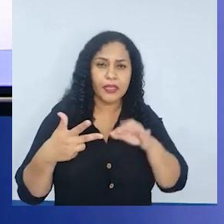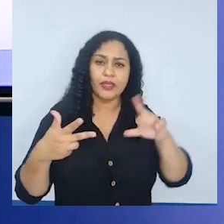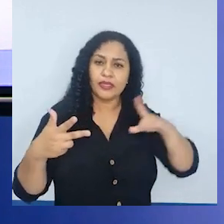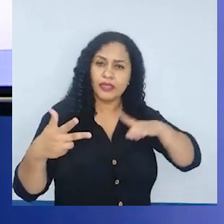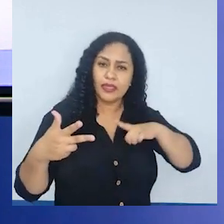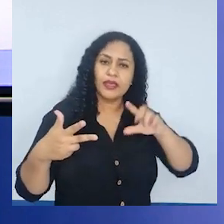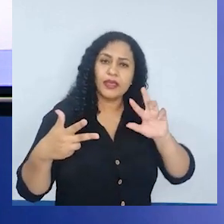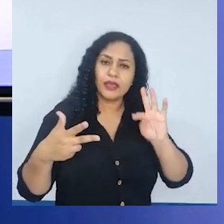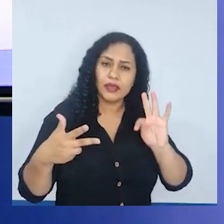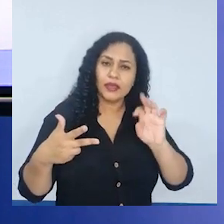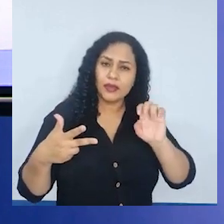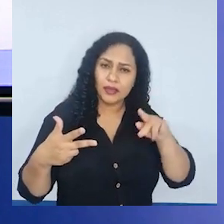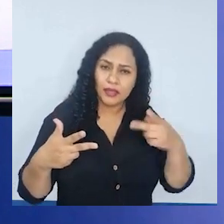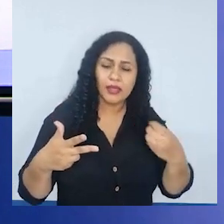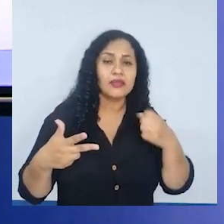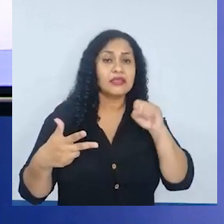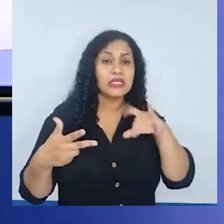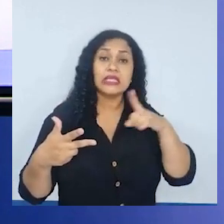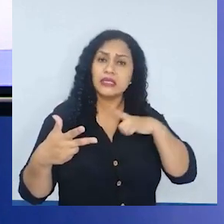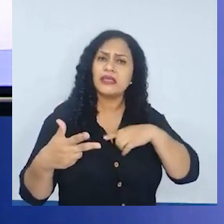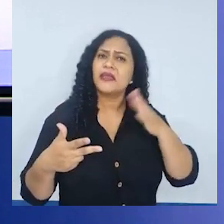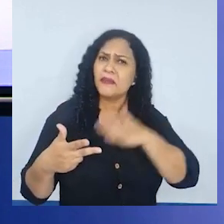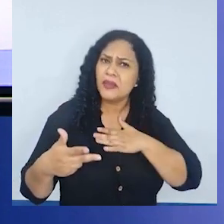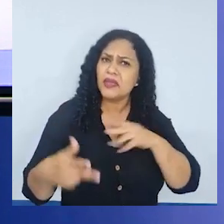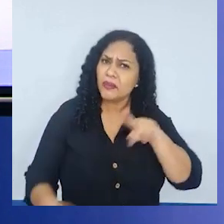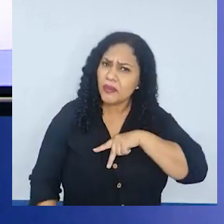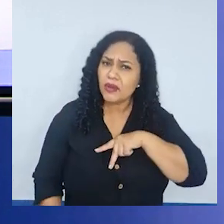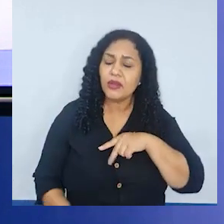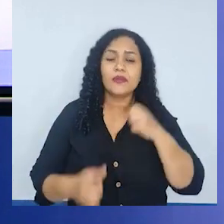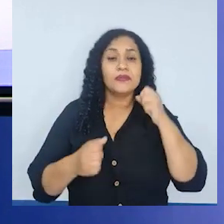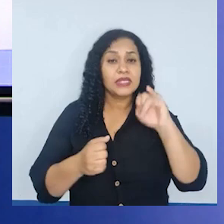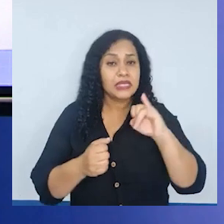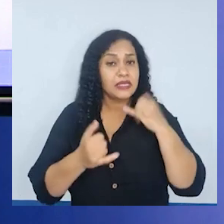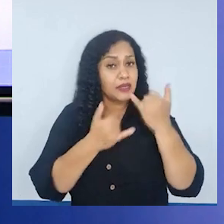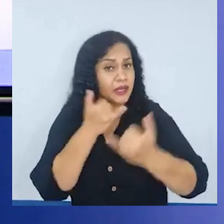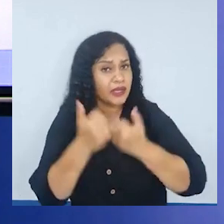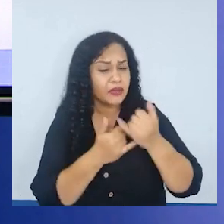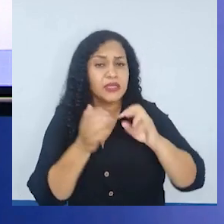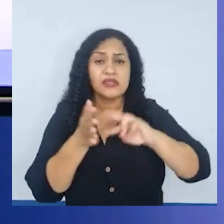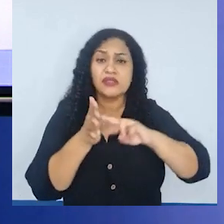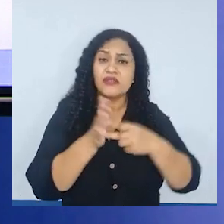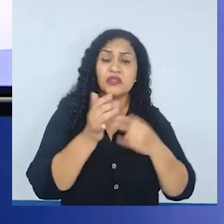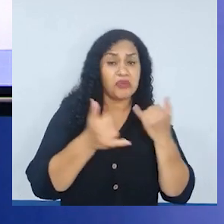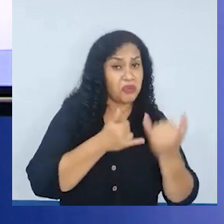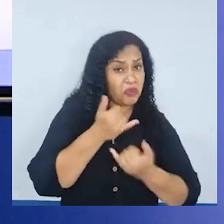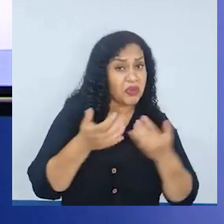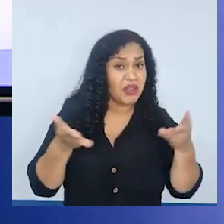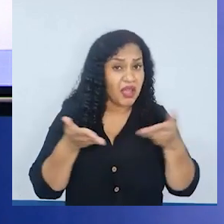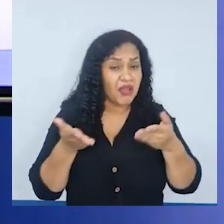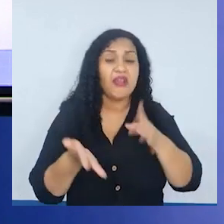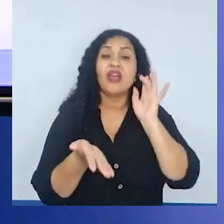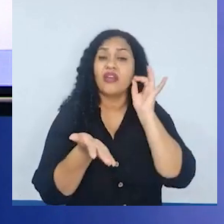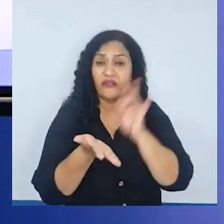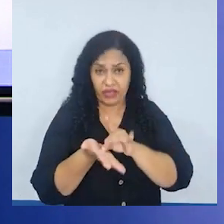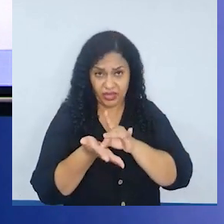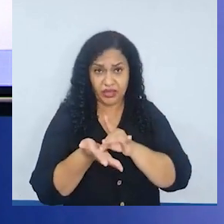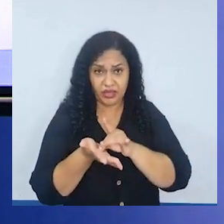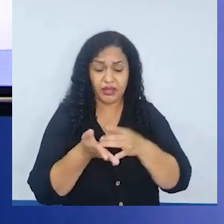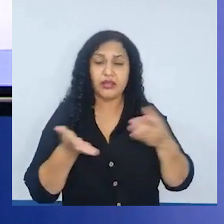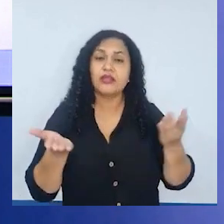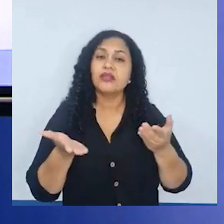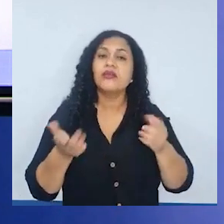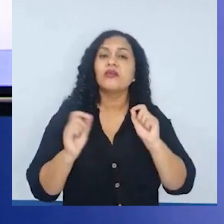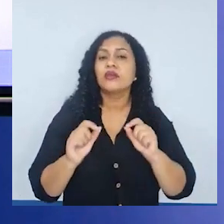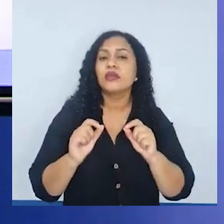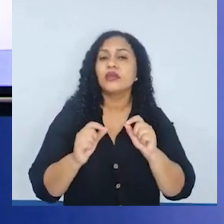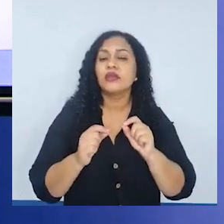eu tenho, é meu, é algo real. Se eu brinco, significa que eu estou brincando nesse momento, é algo real. Então, está